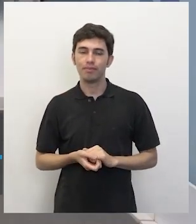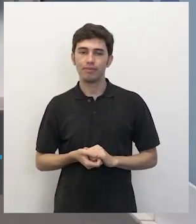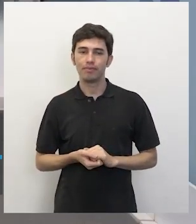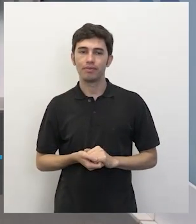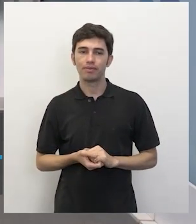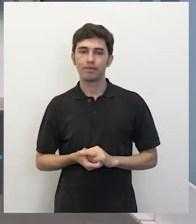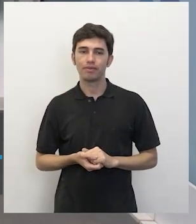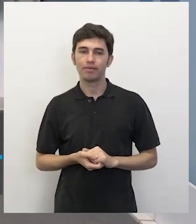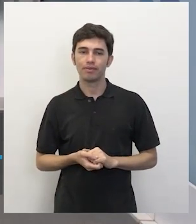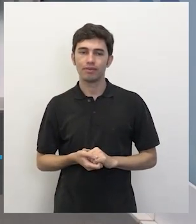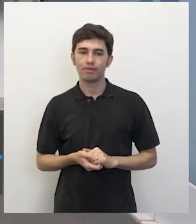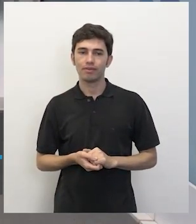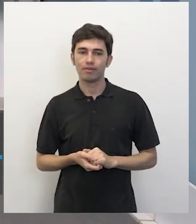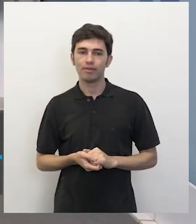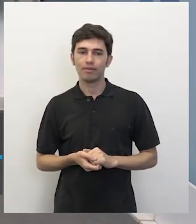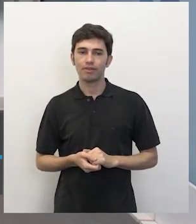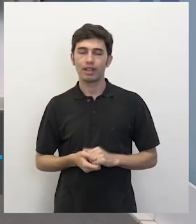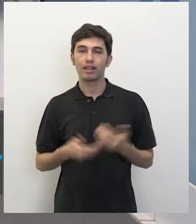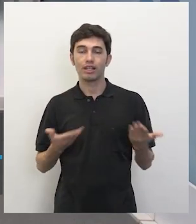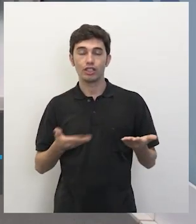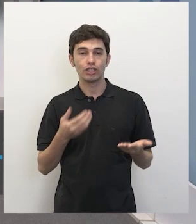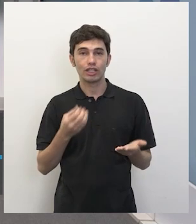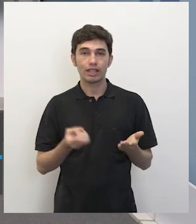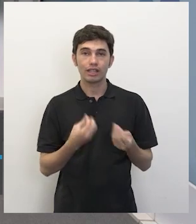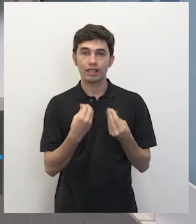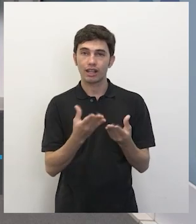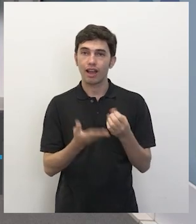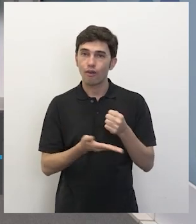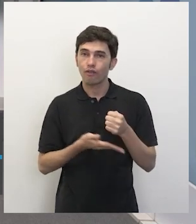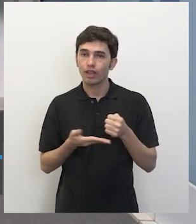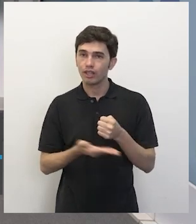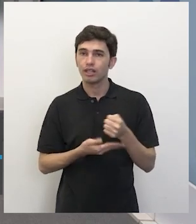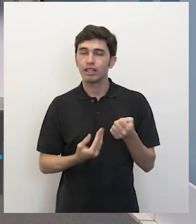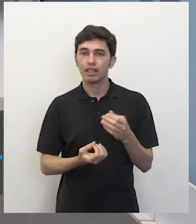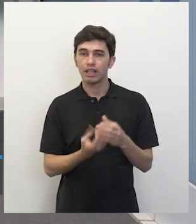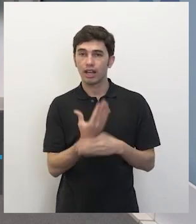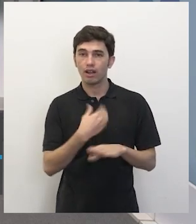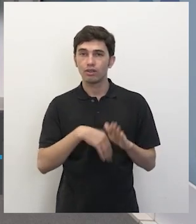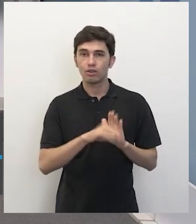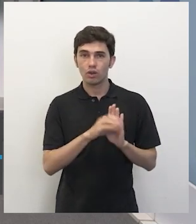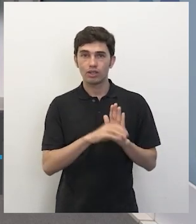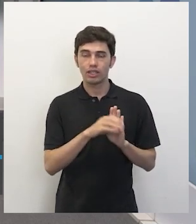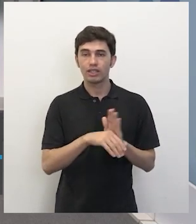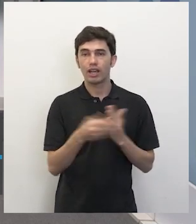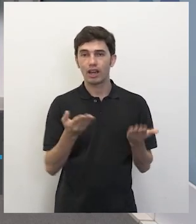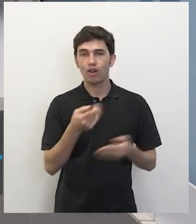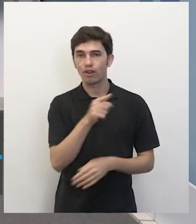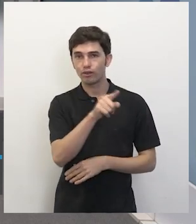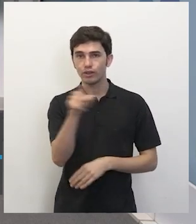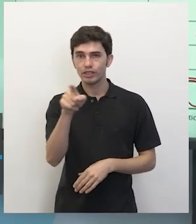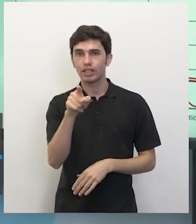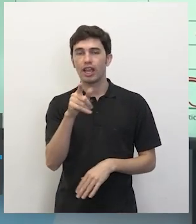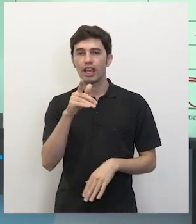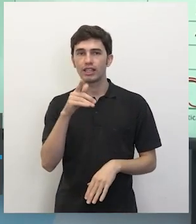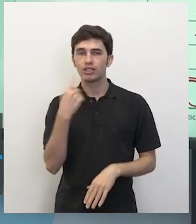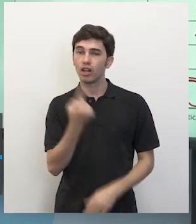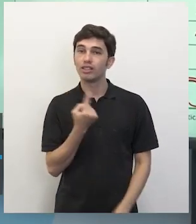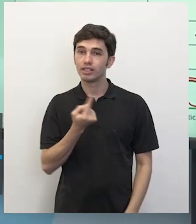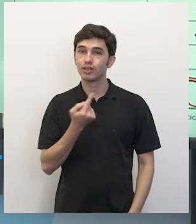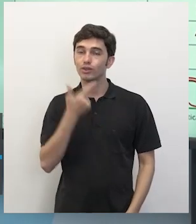é exatamente isso. A gente dá o fundamento, consegue conceituar para você, e aí você já consegue, num determinado